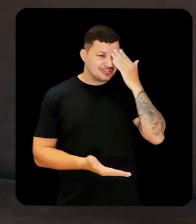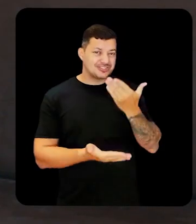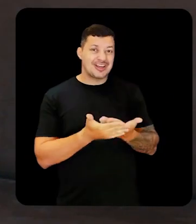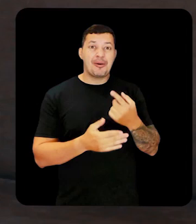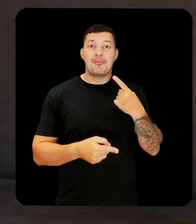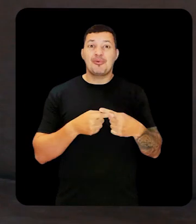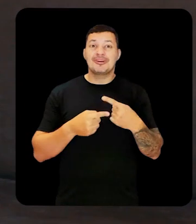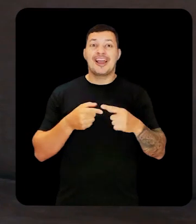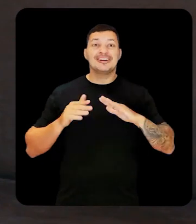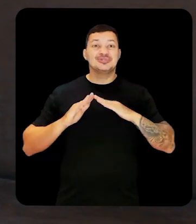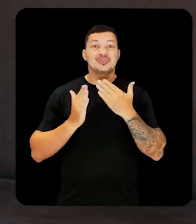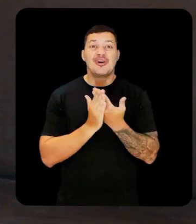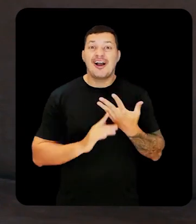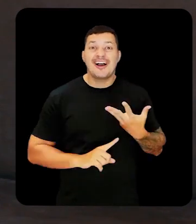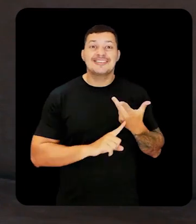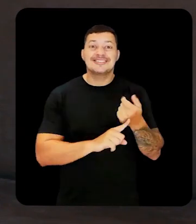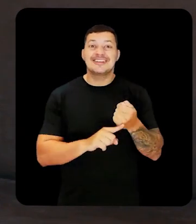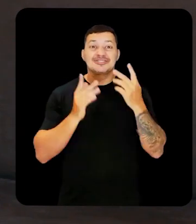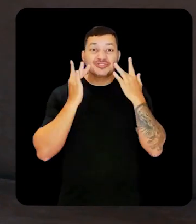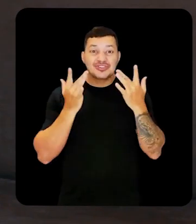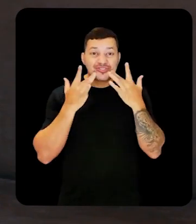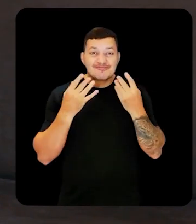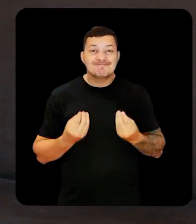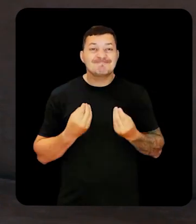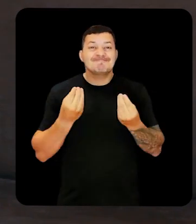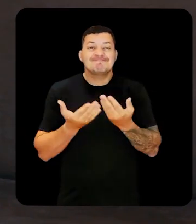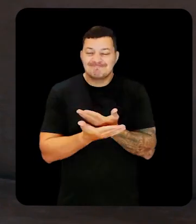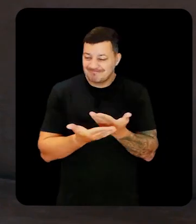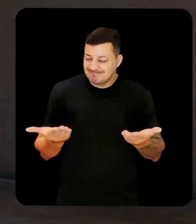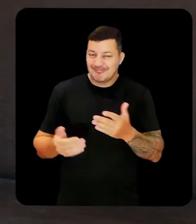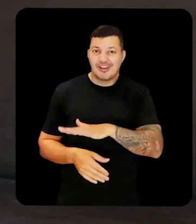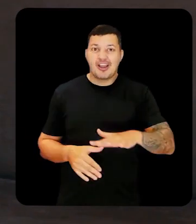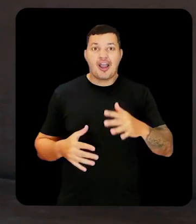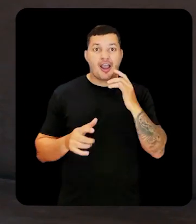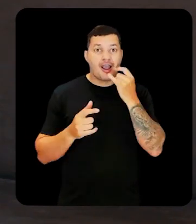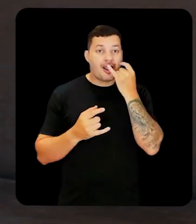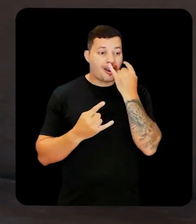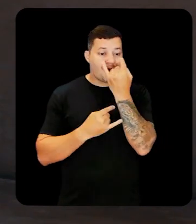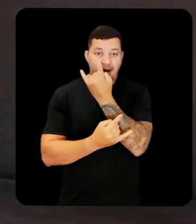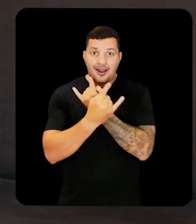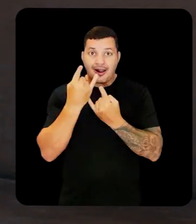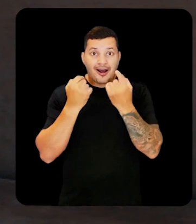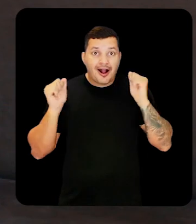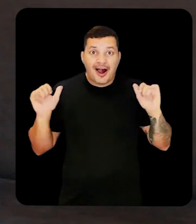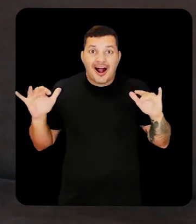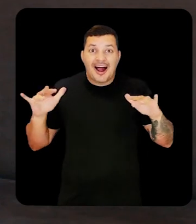pena, porque a escola de arte, o teatro, traz as crianças para esse lado